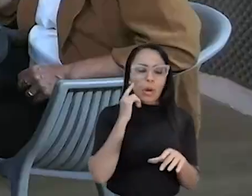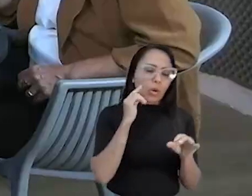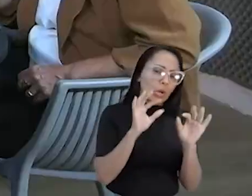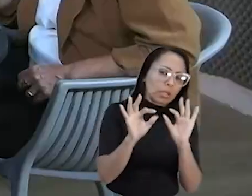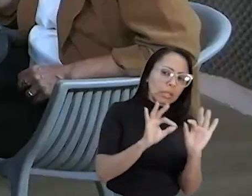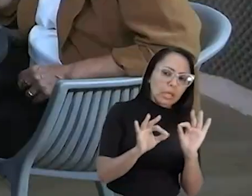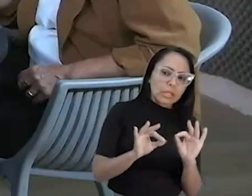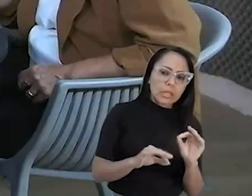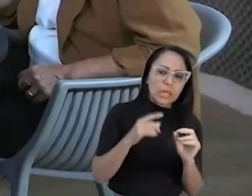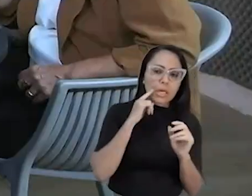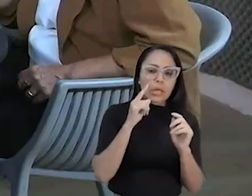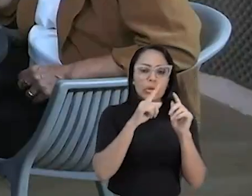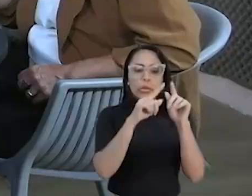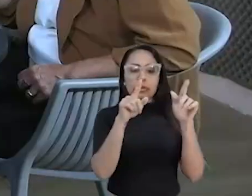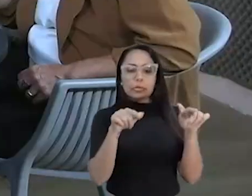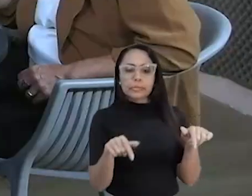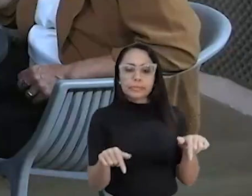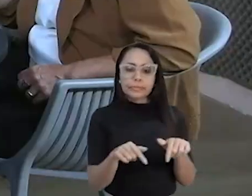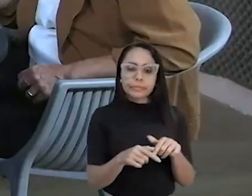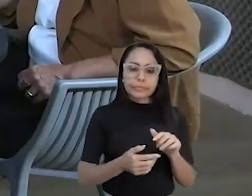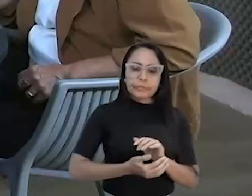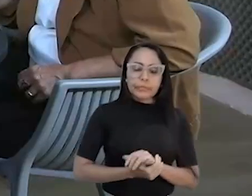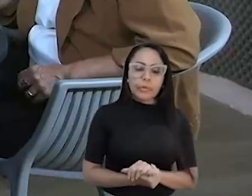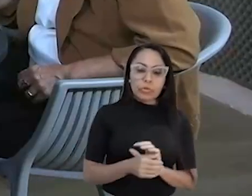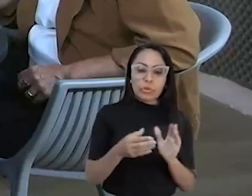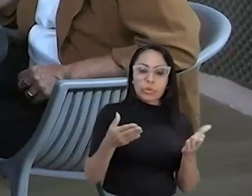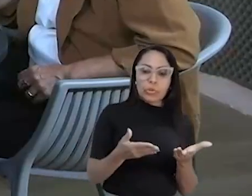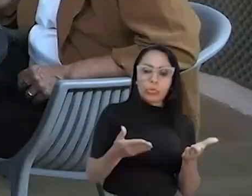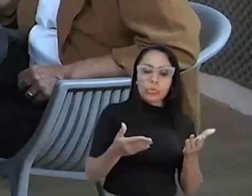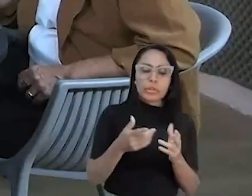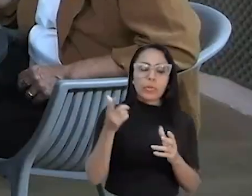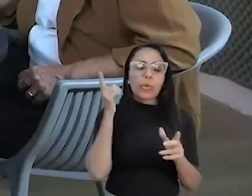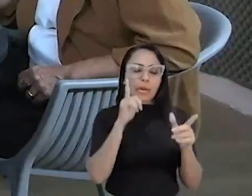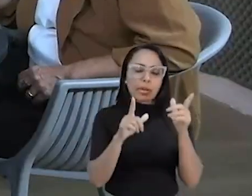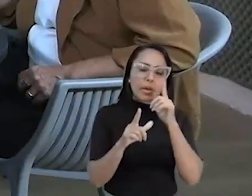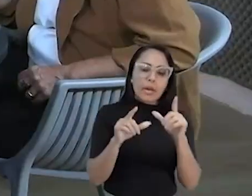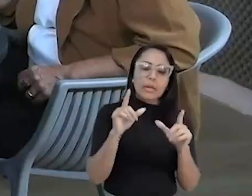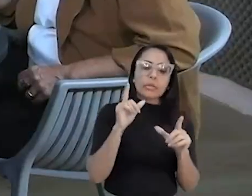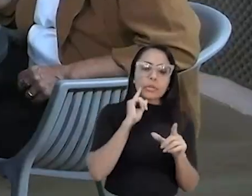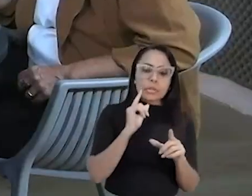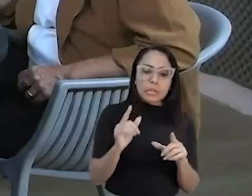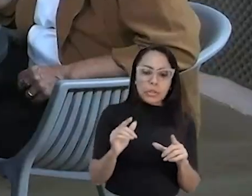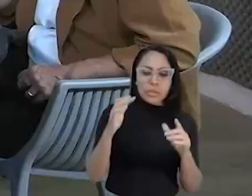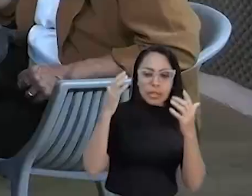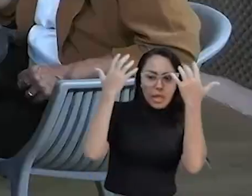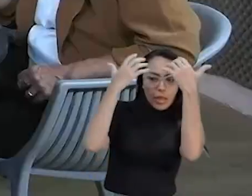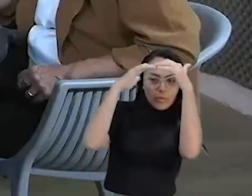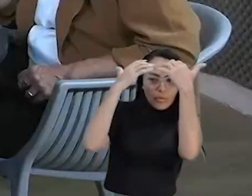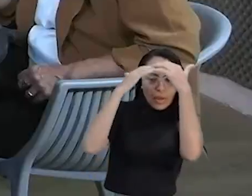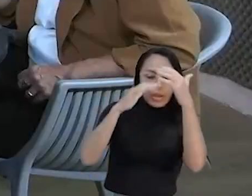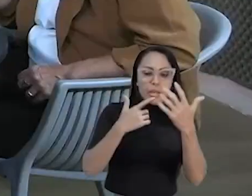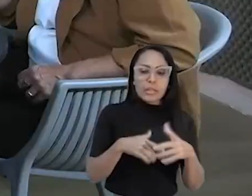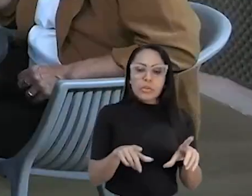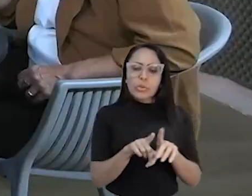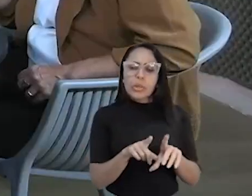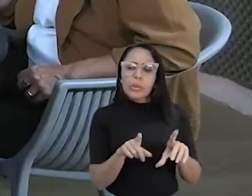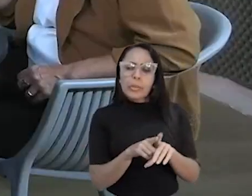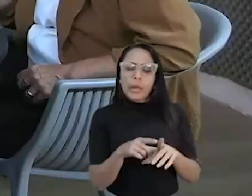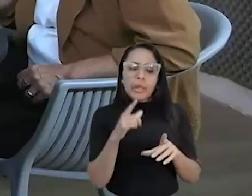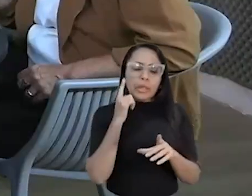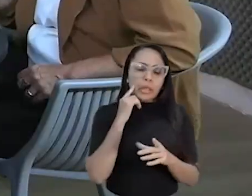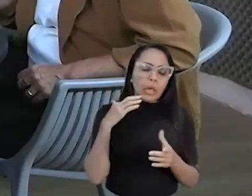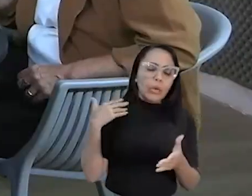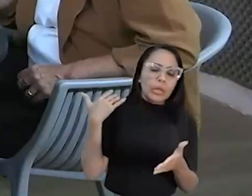Com os mesmos espaços. E eu acho que hoje em dia ele ganhou um refresh, Força. assim, uma atualização.